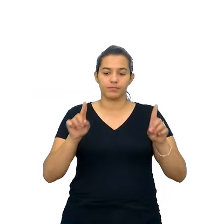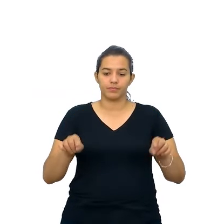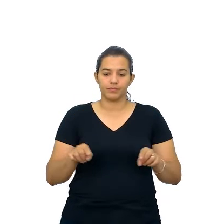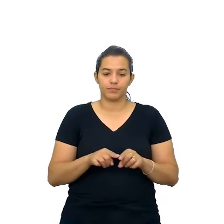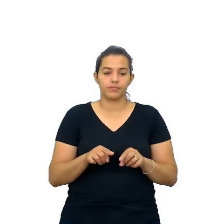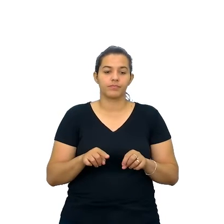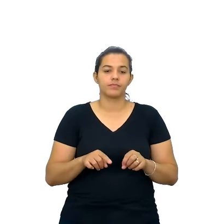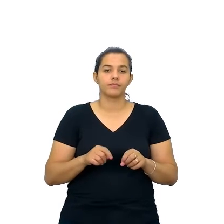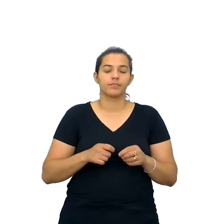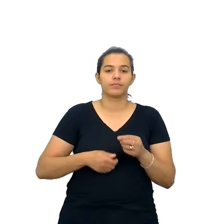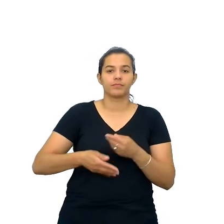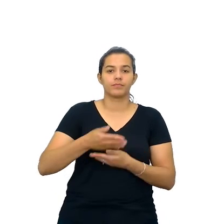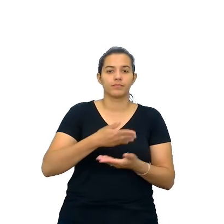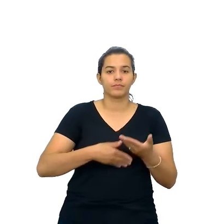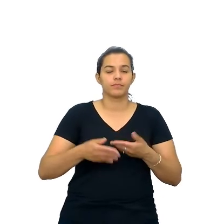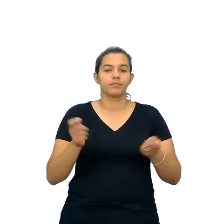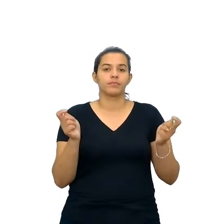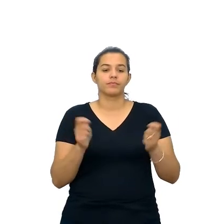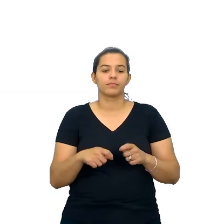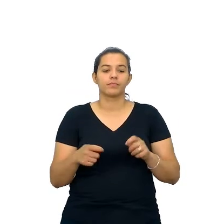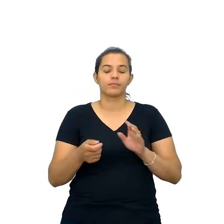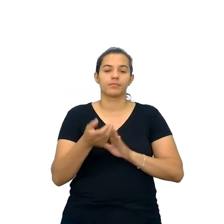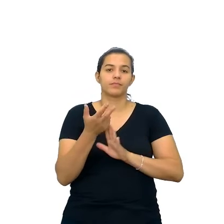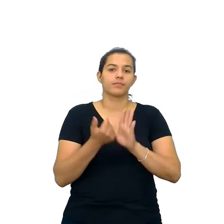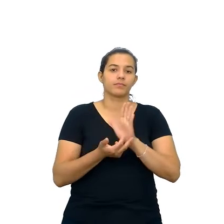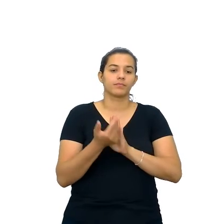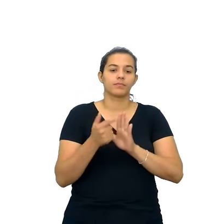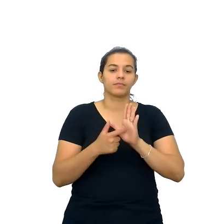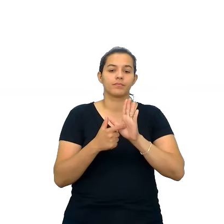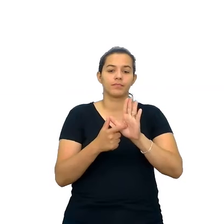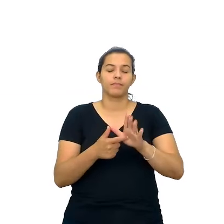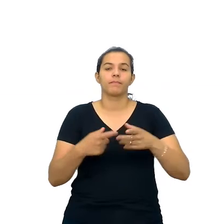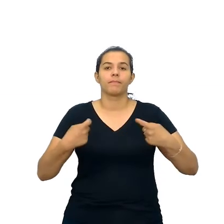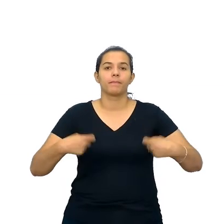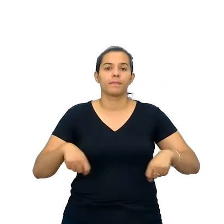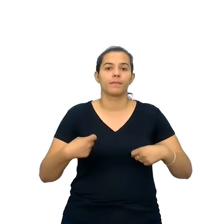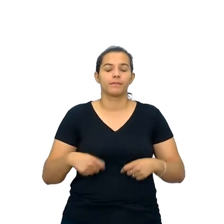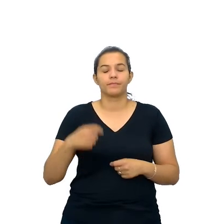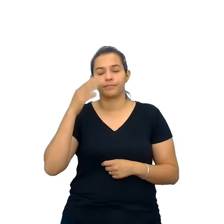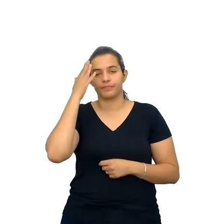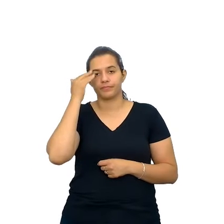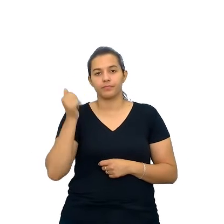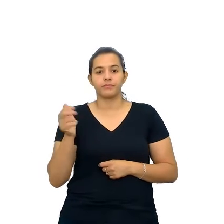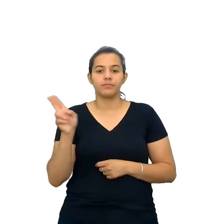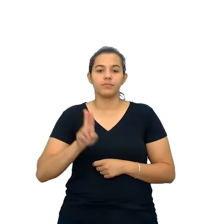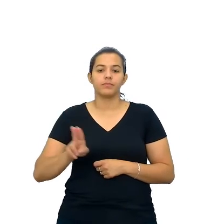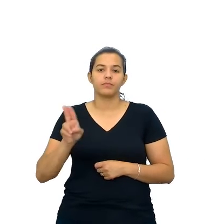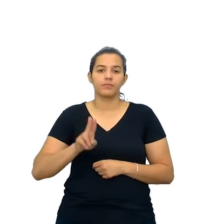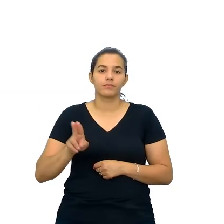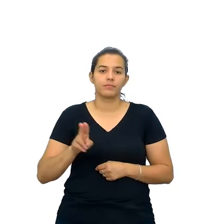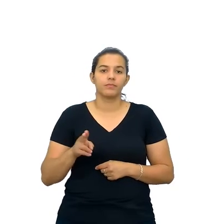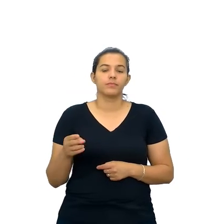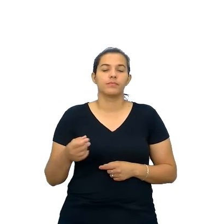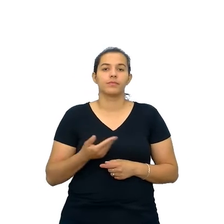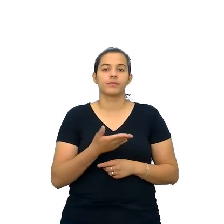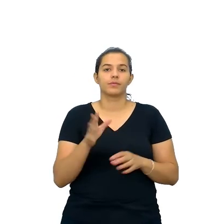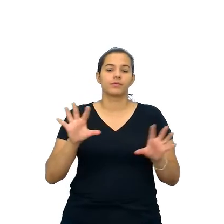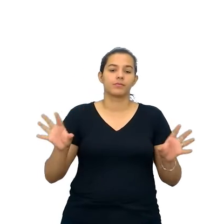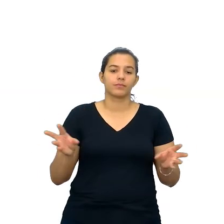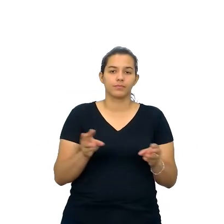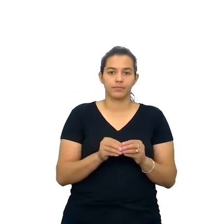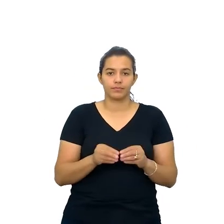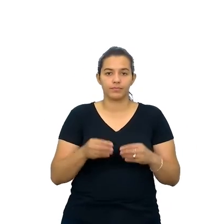né, onde o descritor diz que nós precisamos saber usar de modo